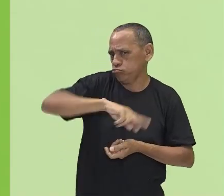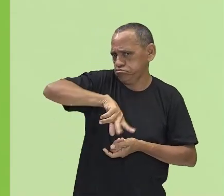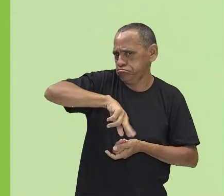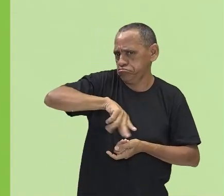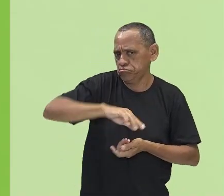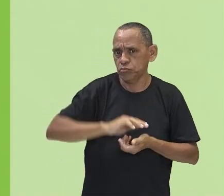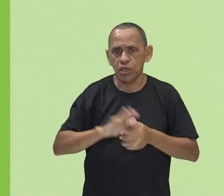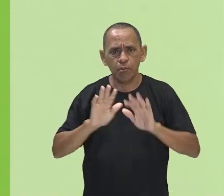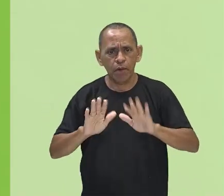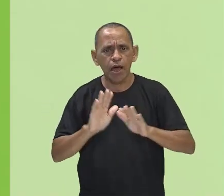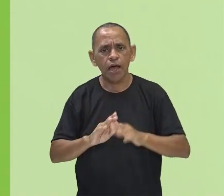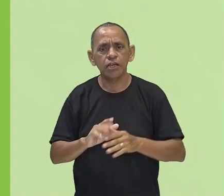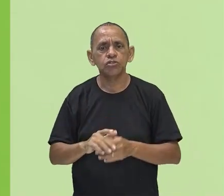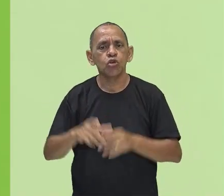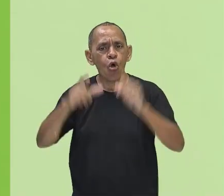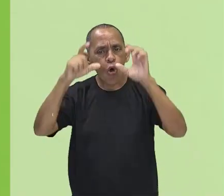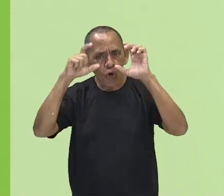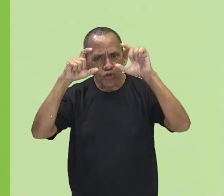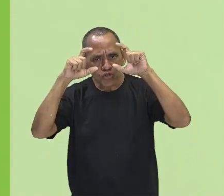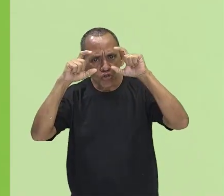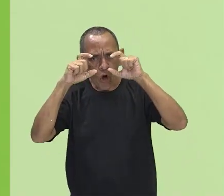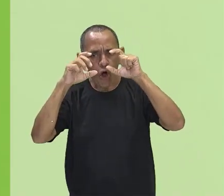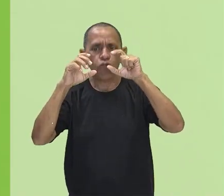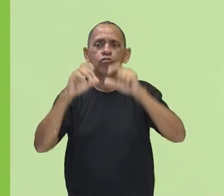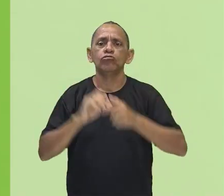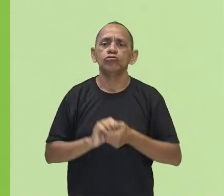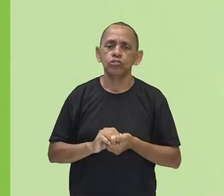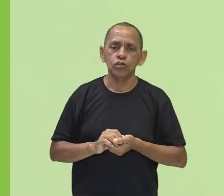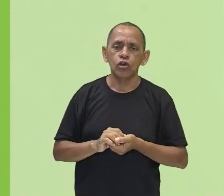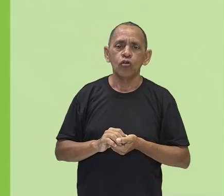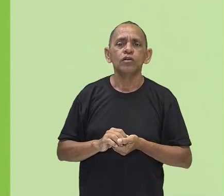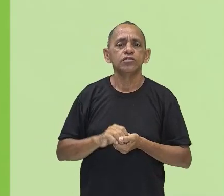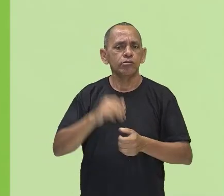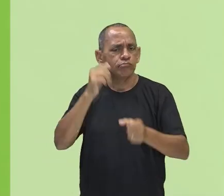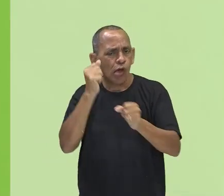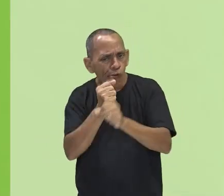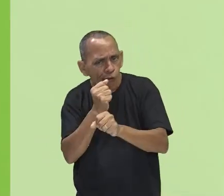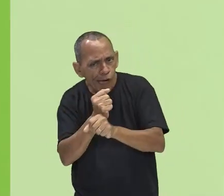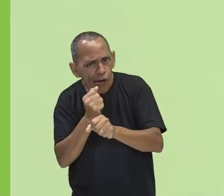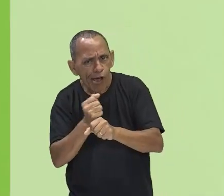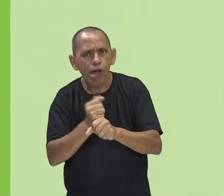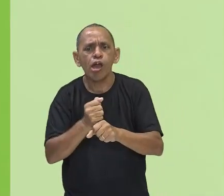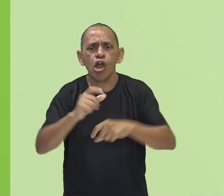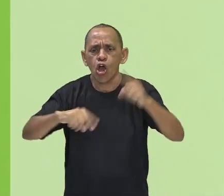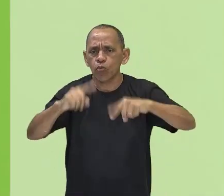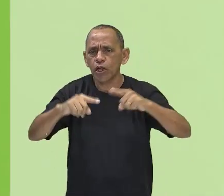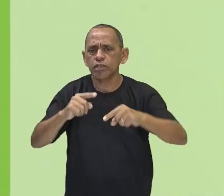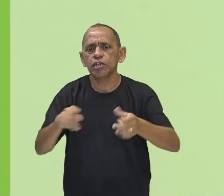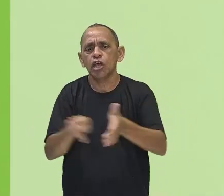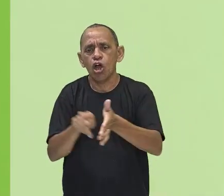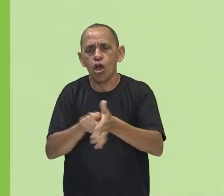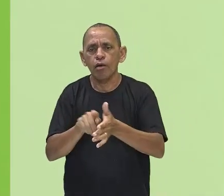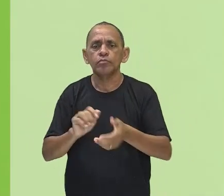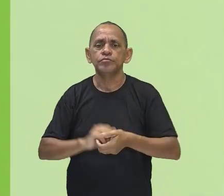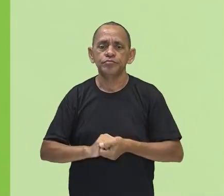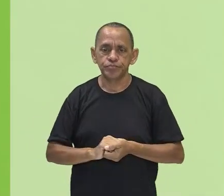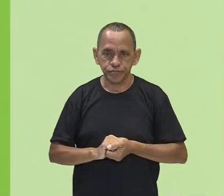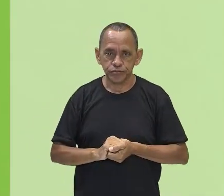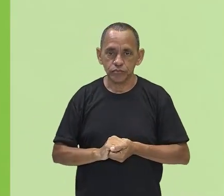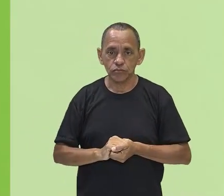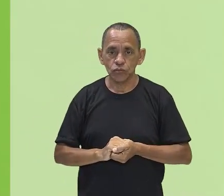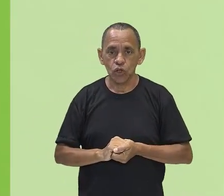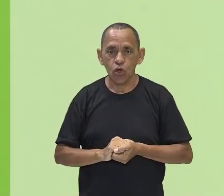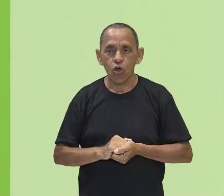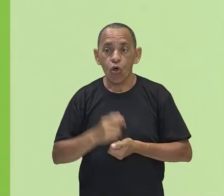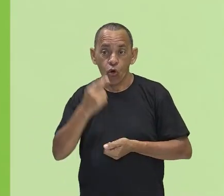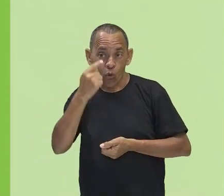construídas dessa maneira, tá certo? Um lado é plano, ou também pode não ser plano, e o outro vai ser um lado curvo.